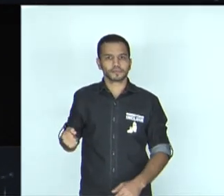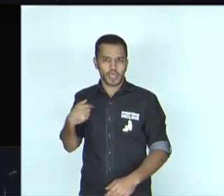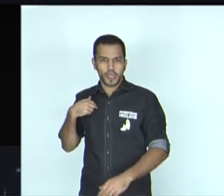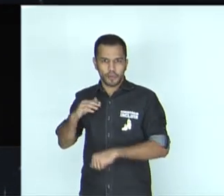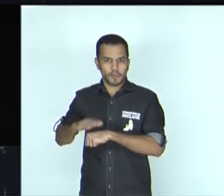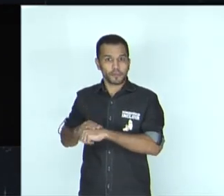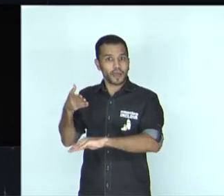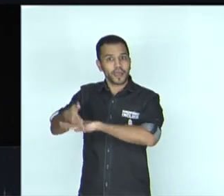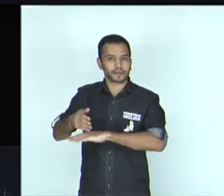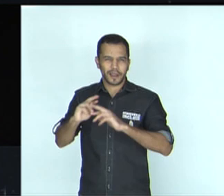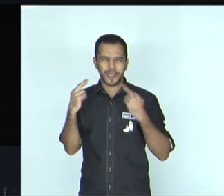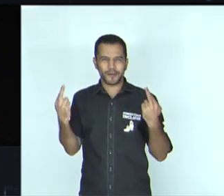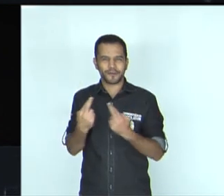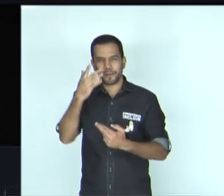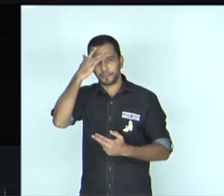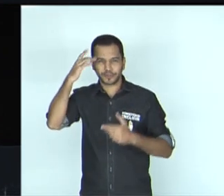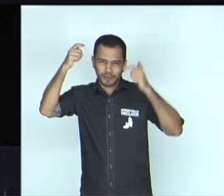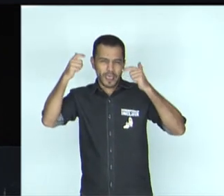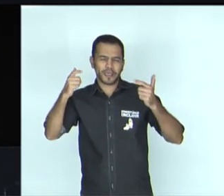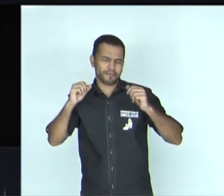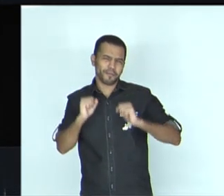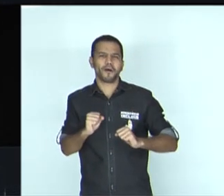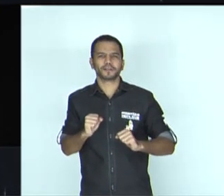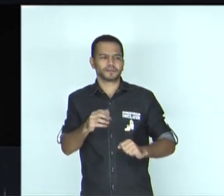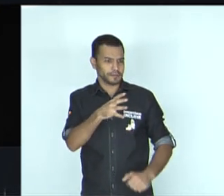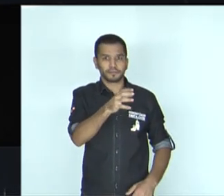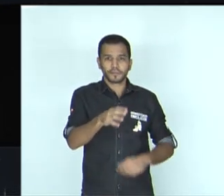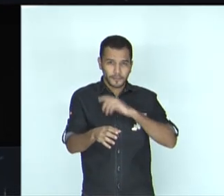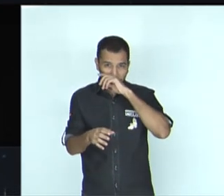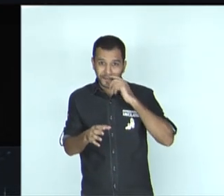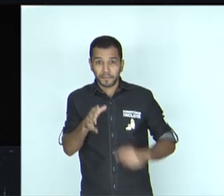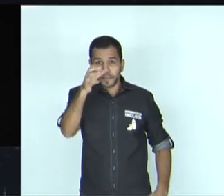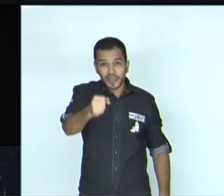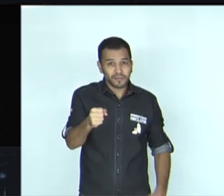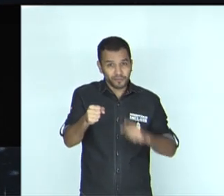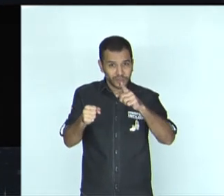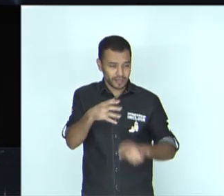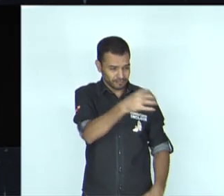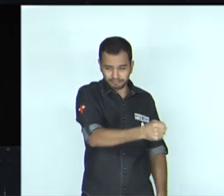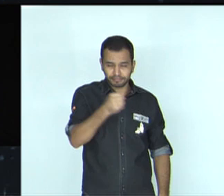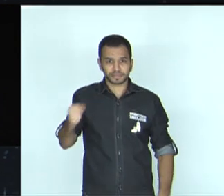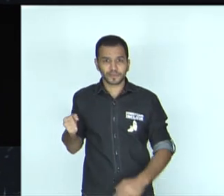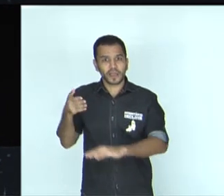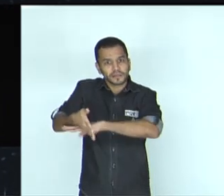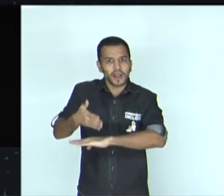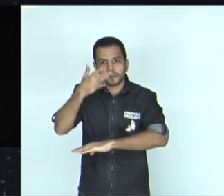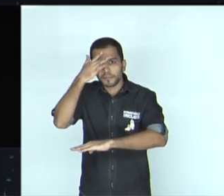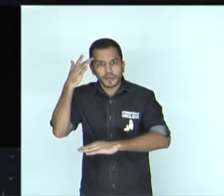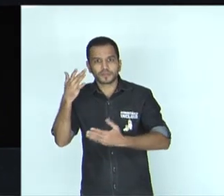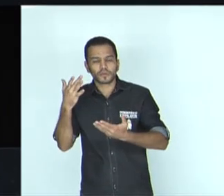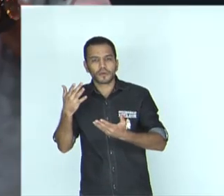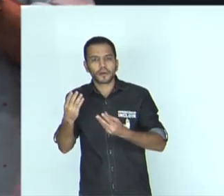para falar do amor de Deus. Te coloca numa reunião dos principais atletas do mundo, para falar do amor de Deus.